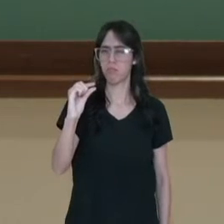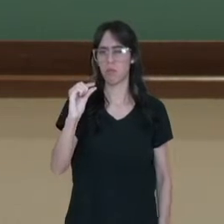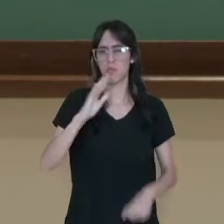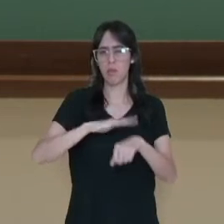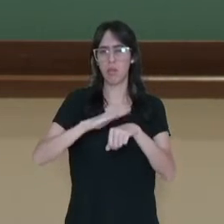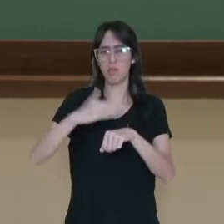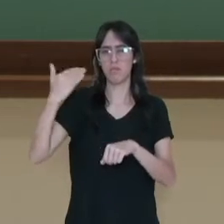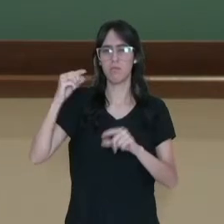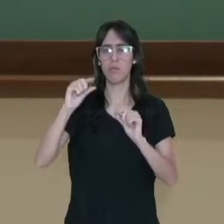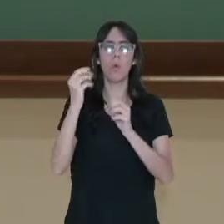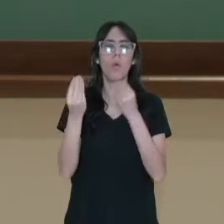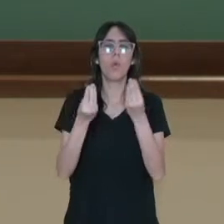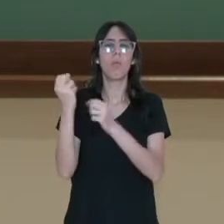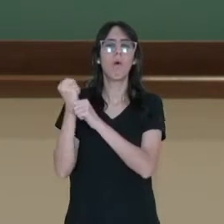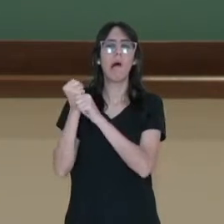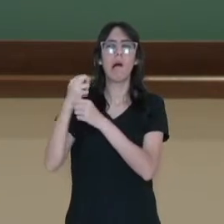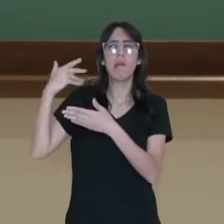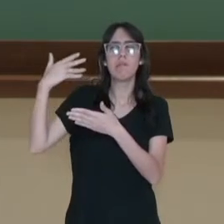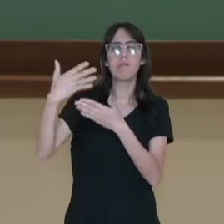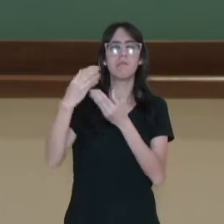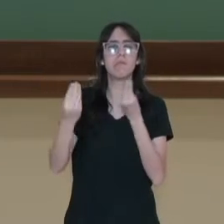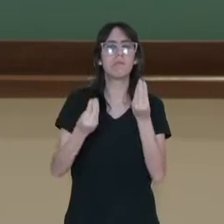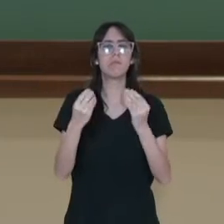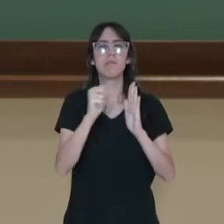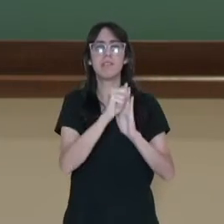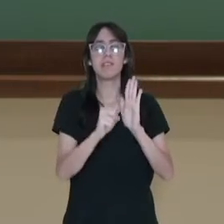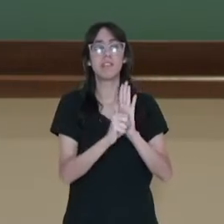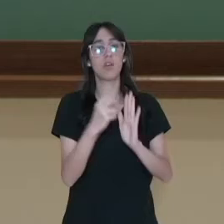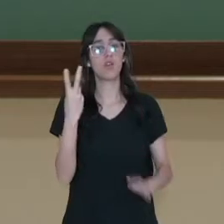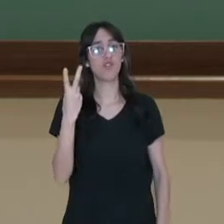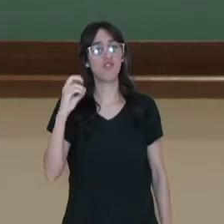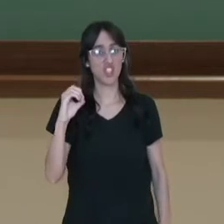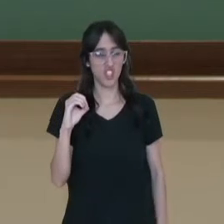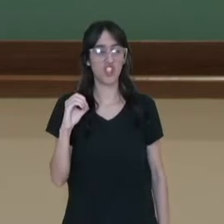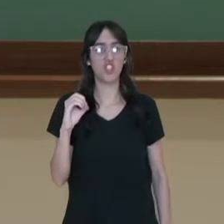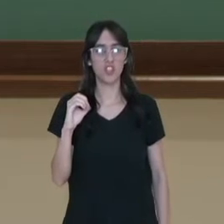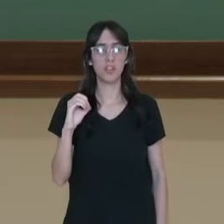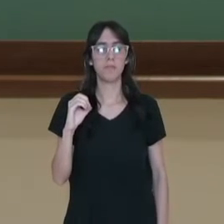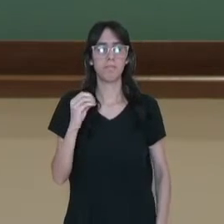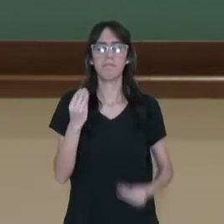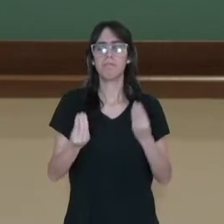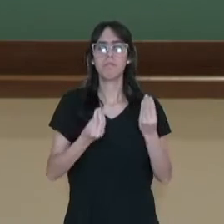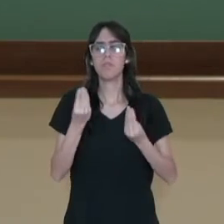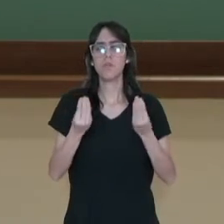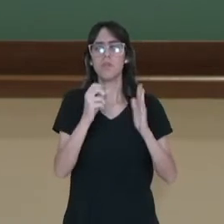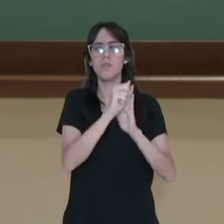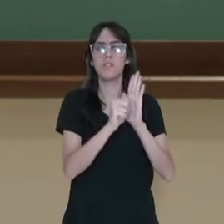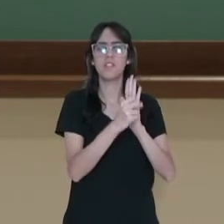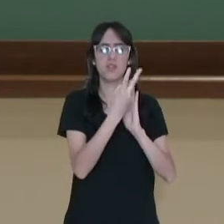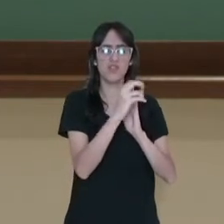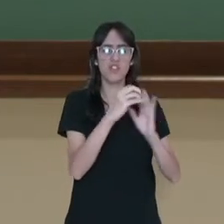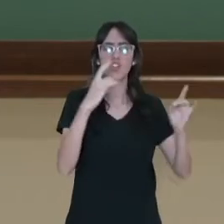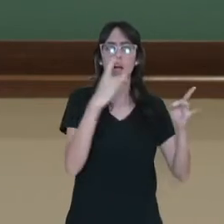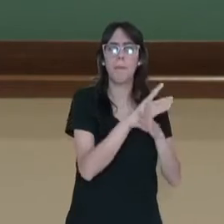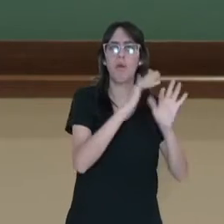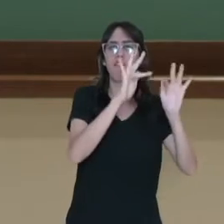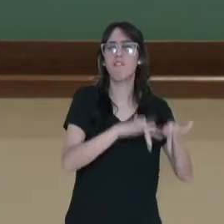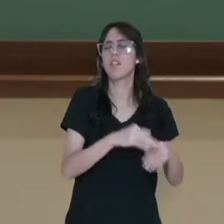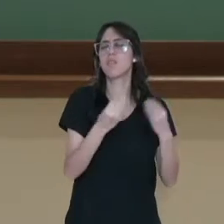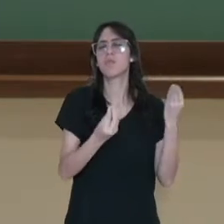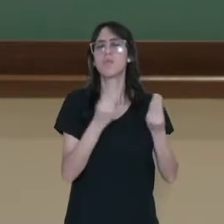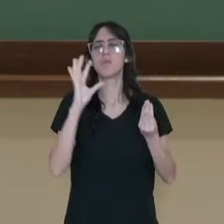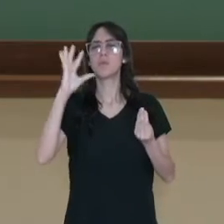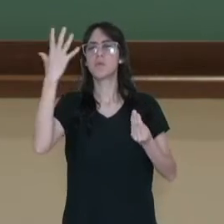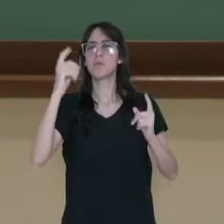os últimos anos do século XX. Como se encaminhou para o seu final o século XX da